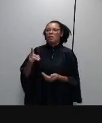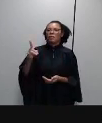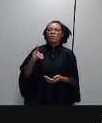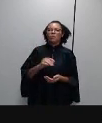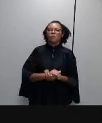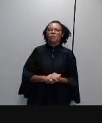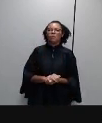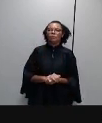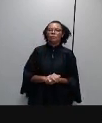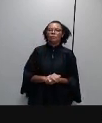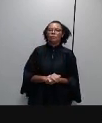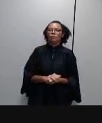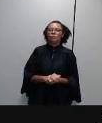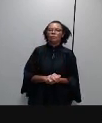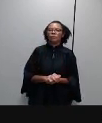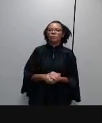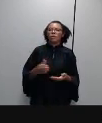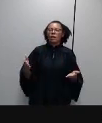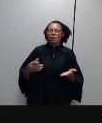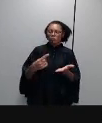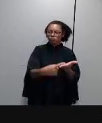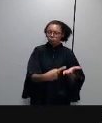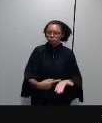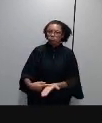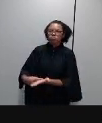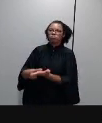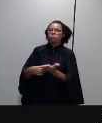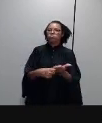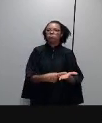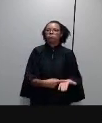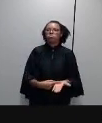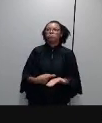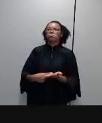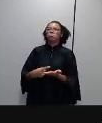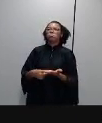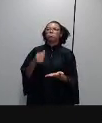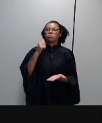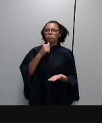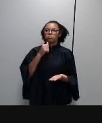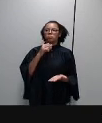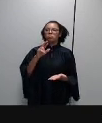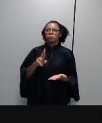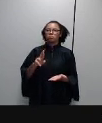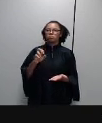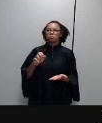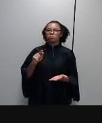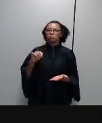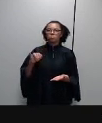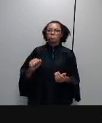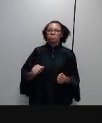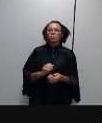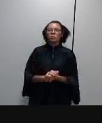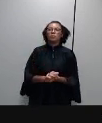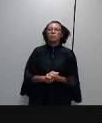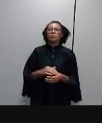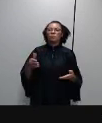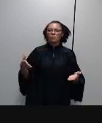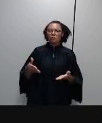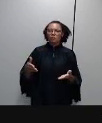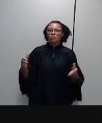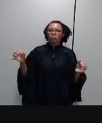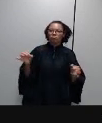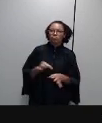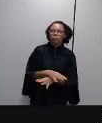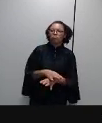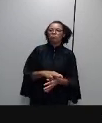lavrará o acórdão a ministra Regina Helena com isso nós conseguimos concluir o bloco dos